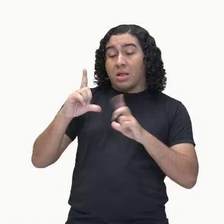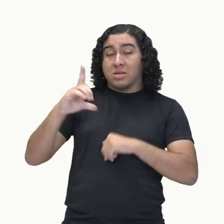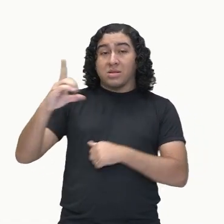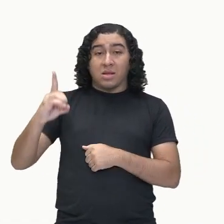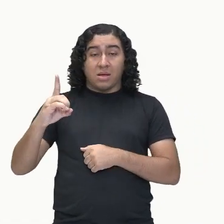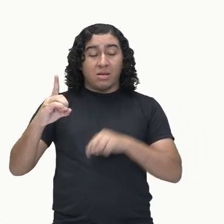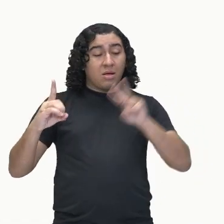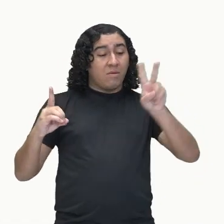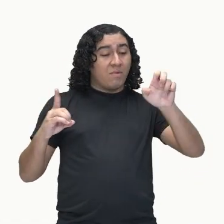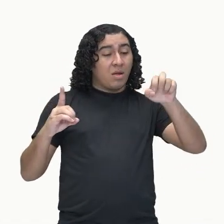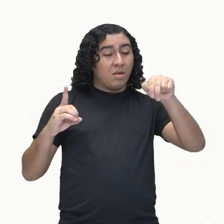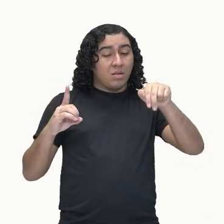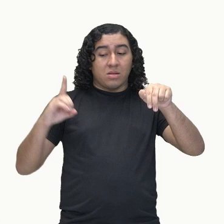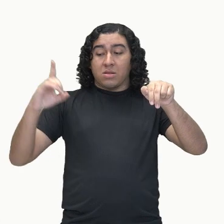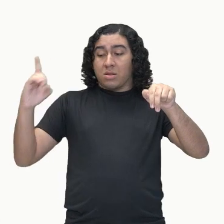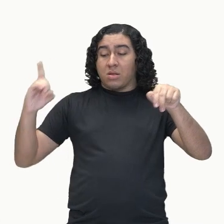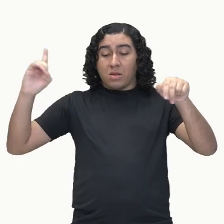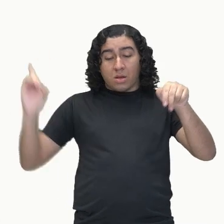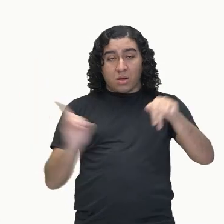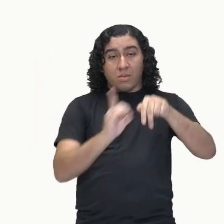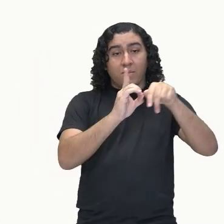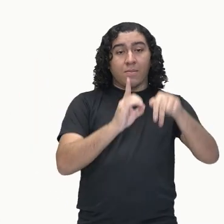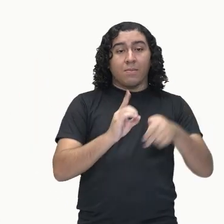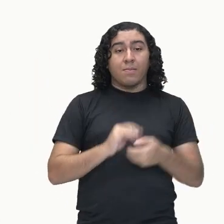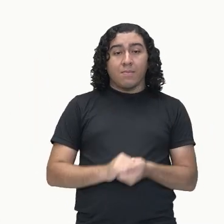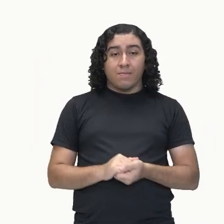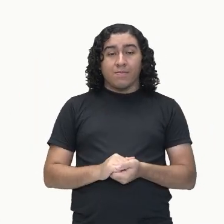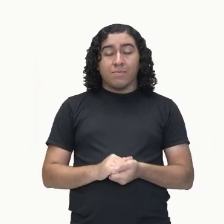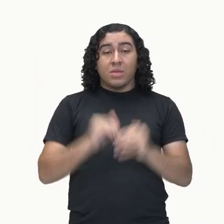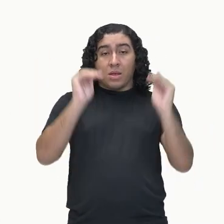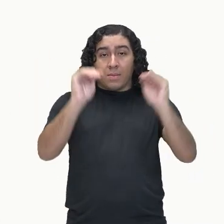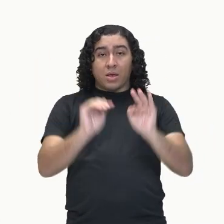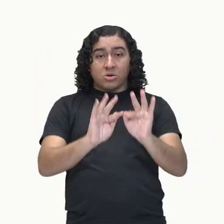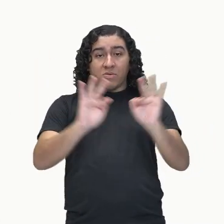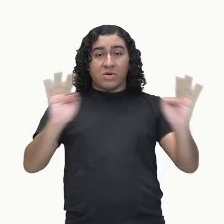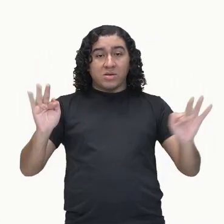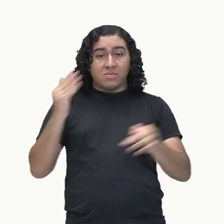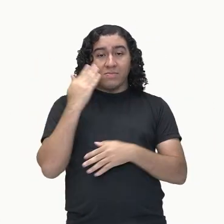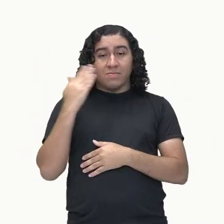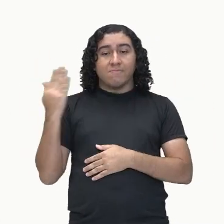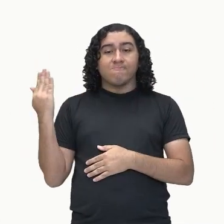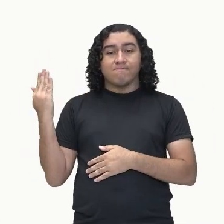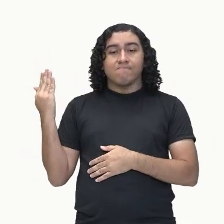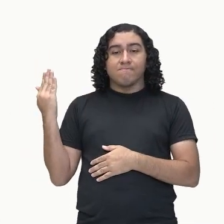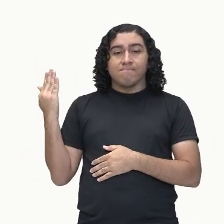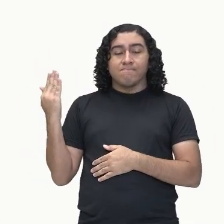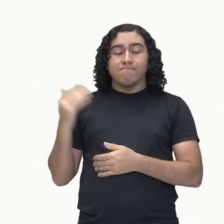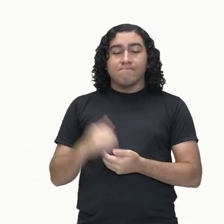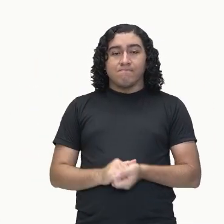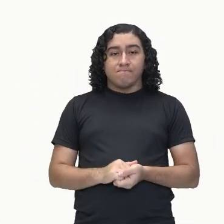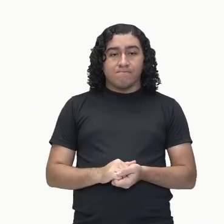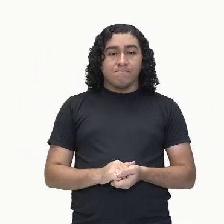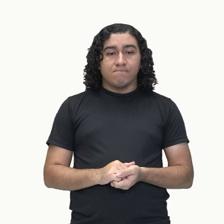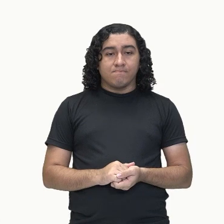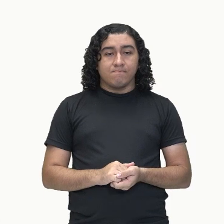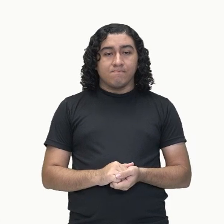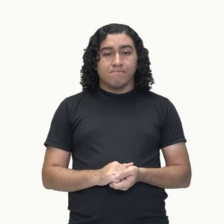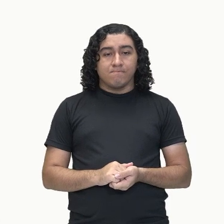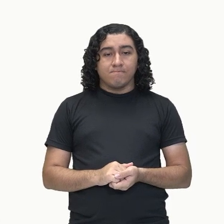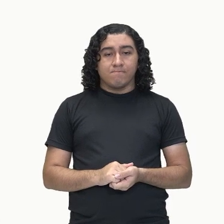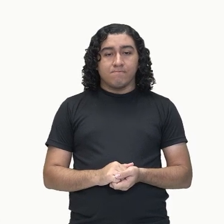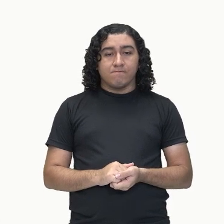B delante juez diríamos toda verd verbo né o nome do verbo é esse